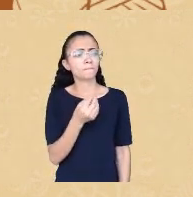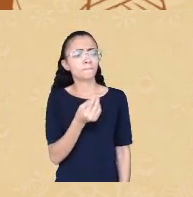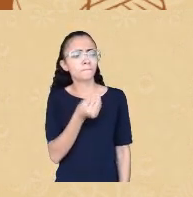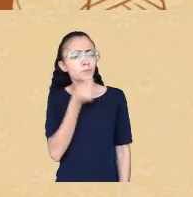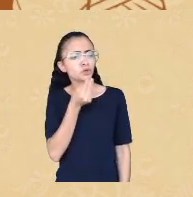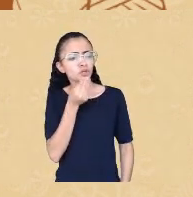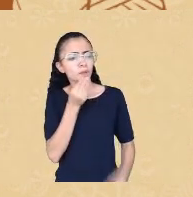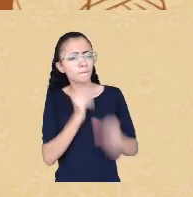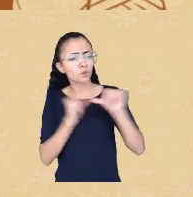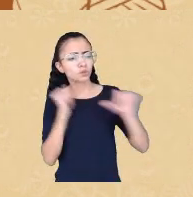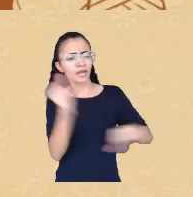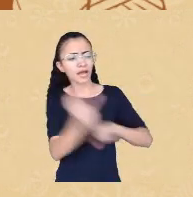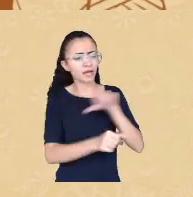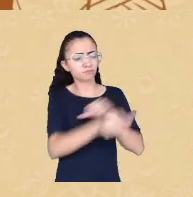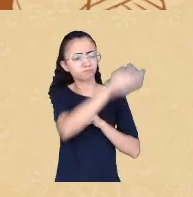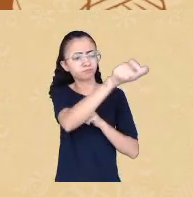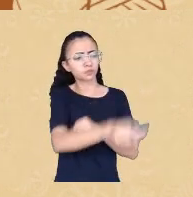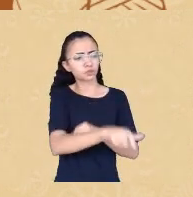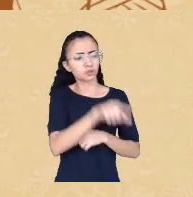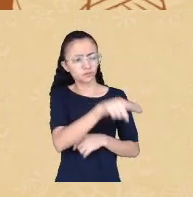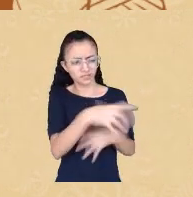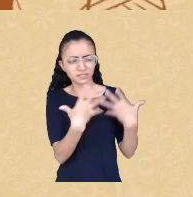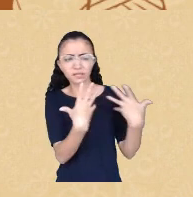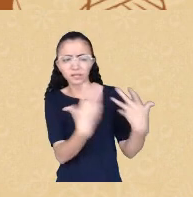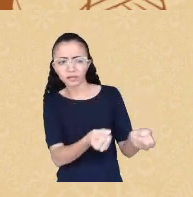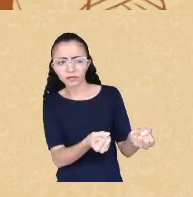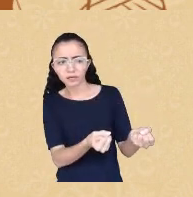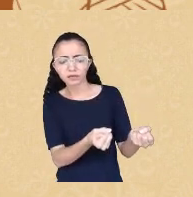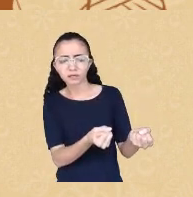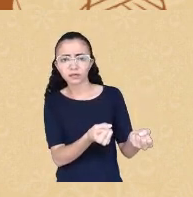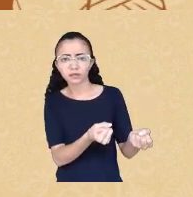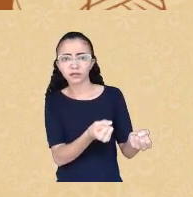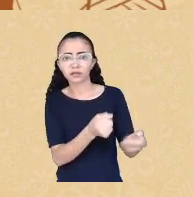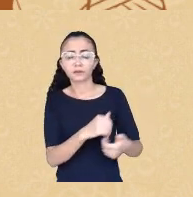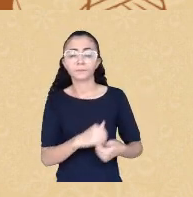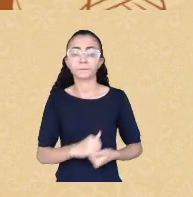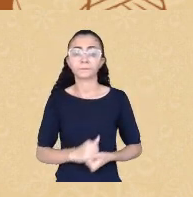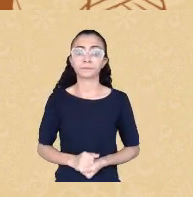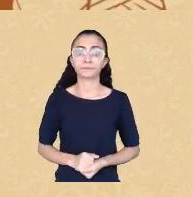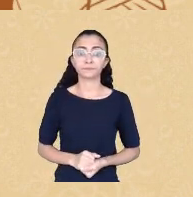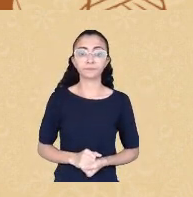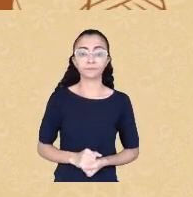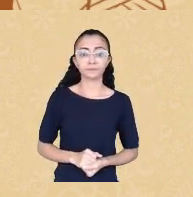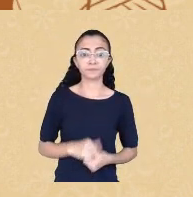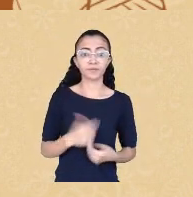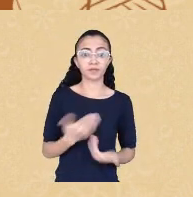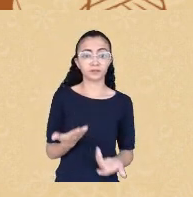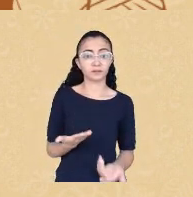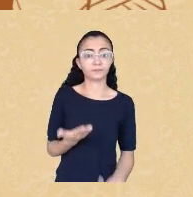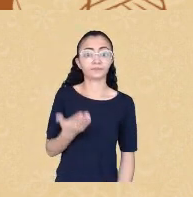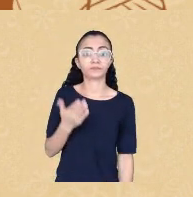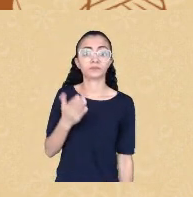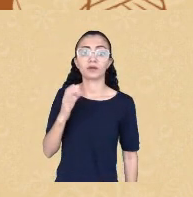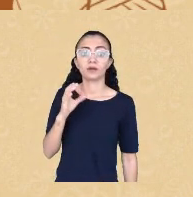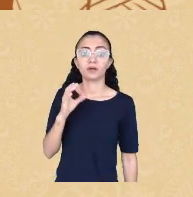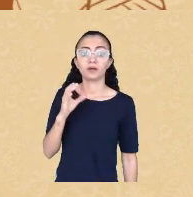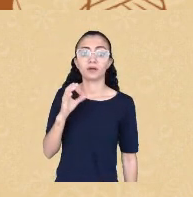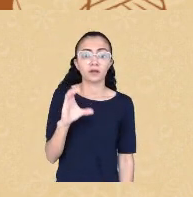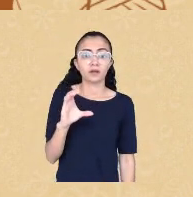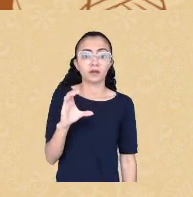aceitaria? Olha só, no Camboja, 67% disseram que sim.